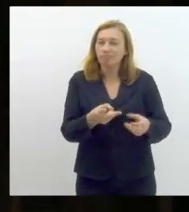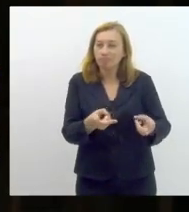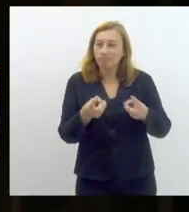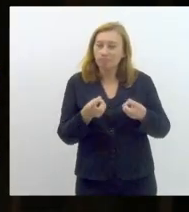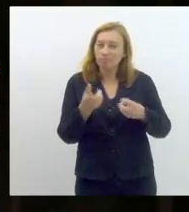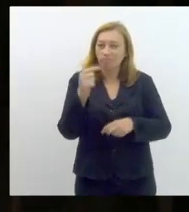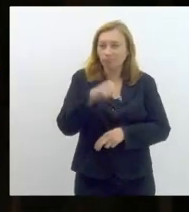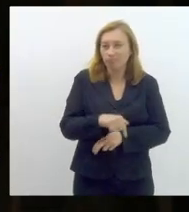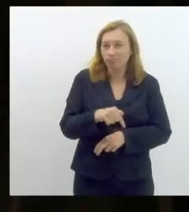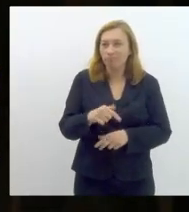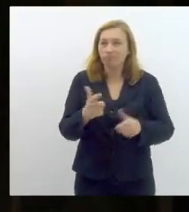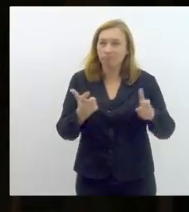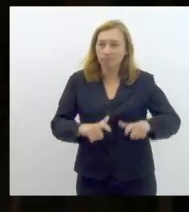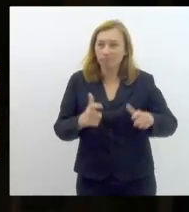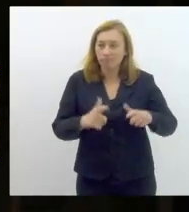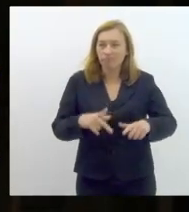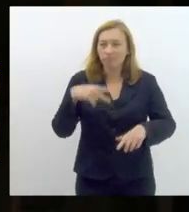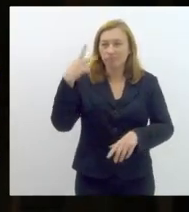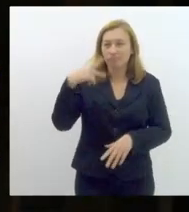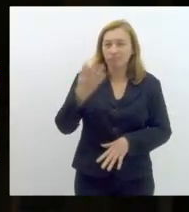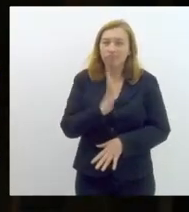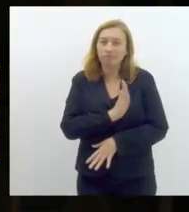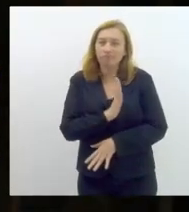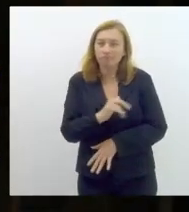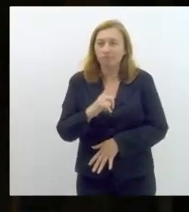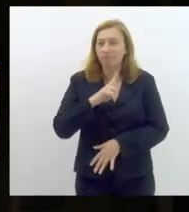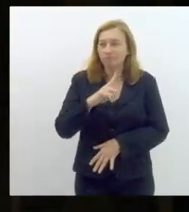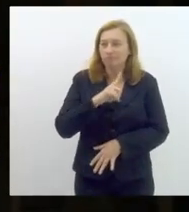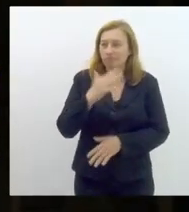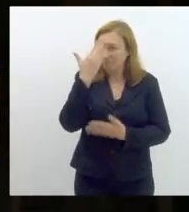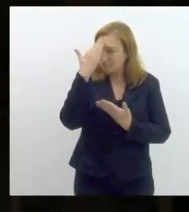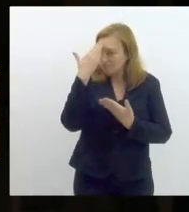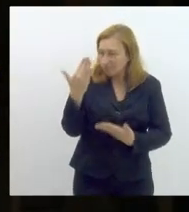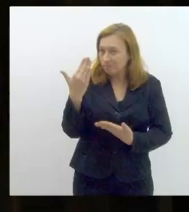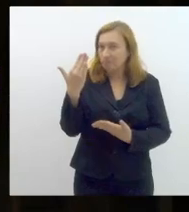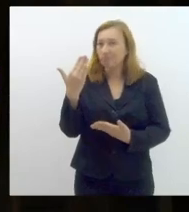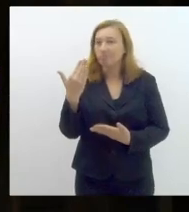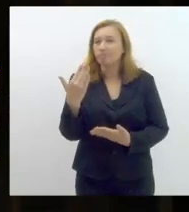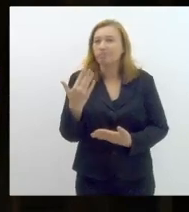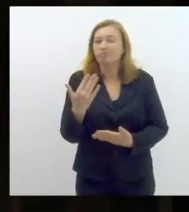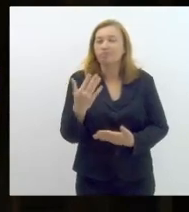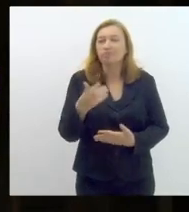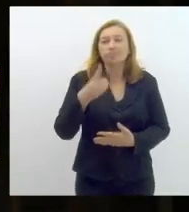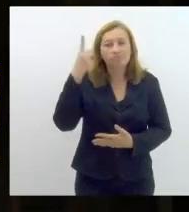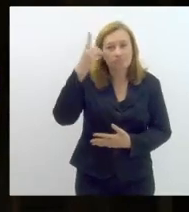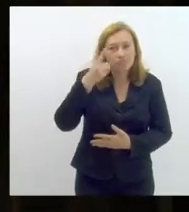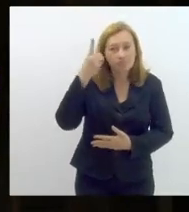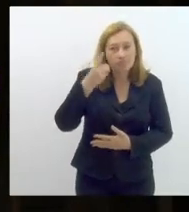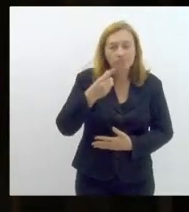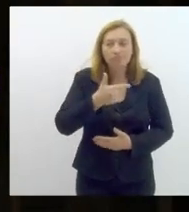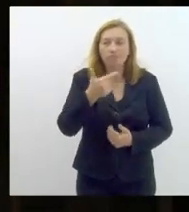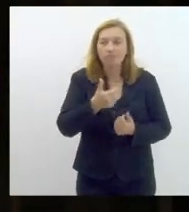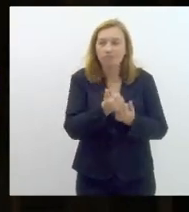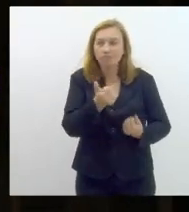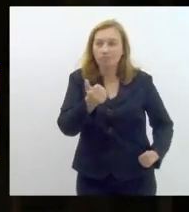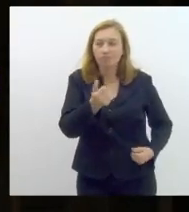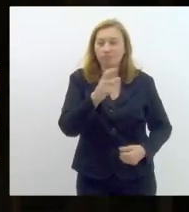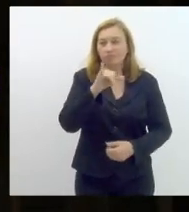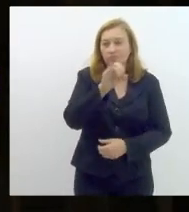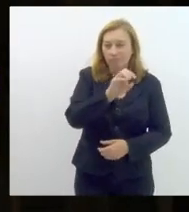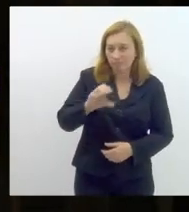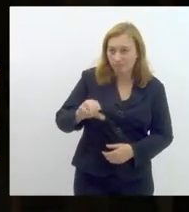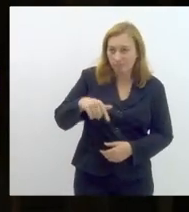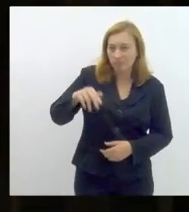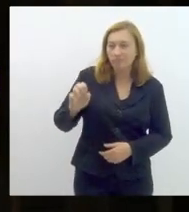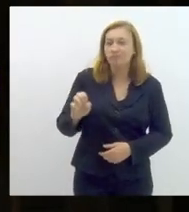lugar. A política sempre vai ter o meu coração. Agradeço muito ao deputado, meu segundo vice, Isaac Neube, pela oportunidade